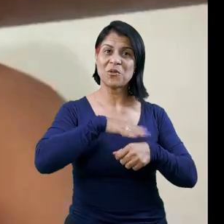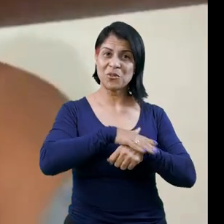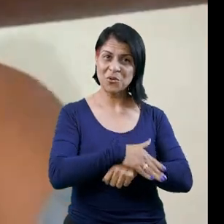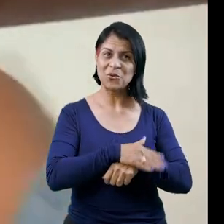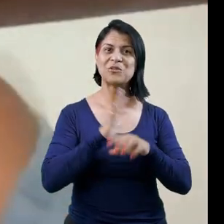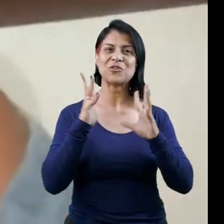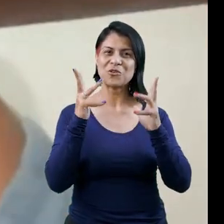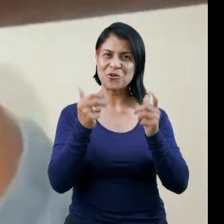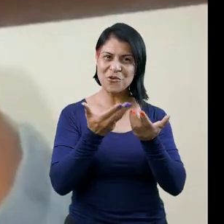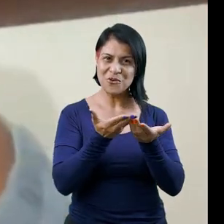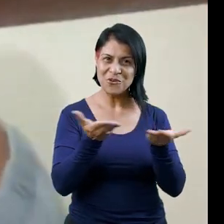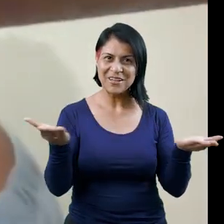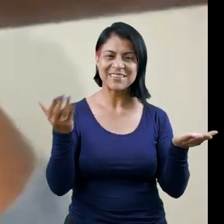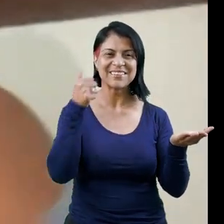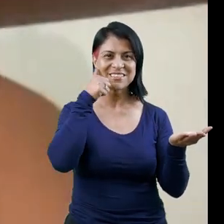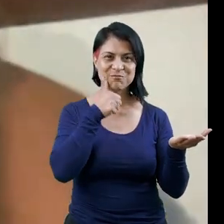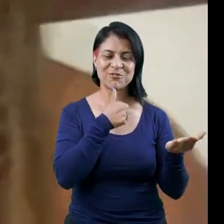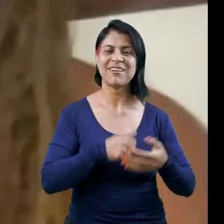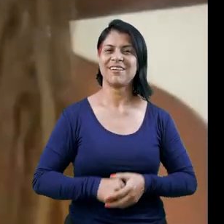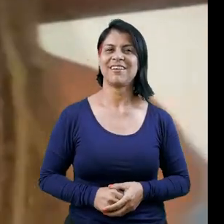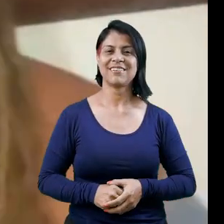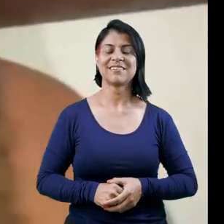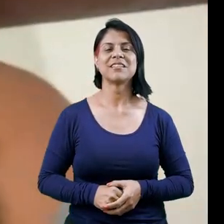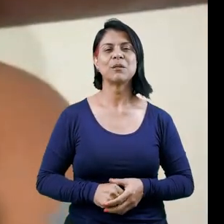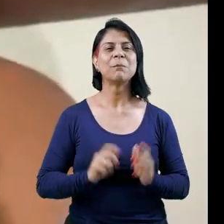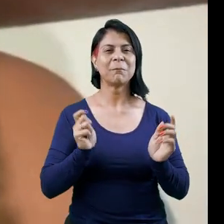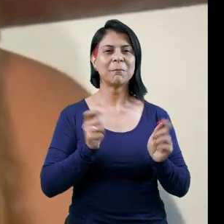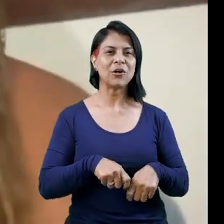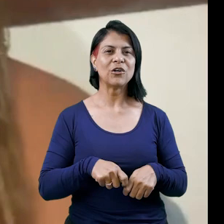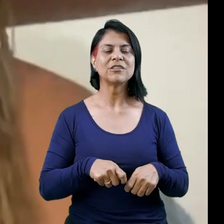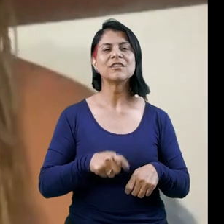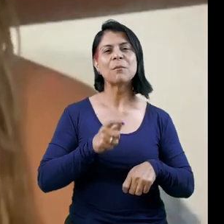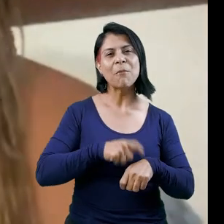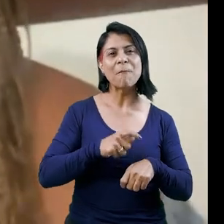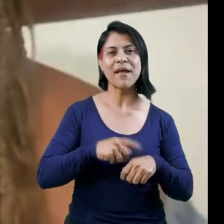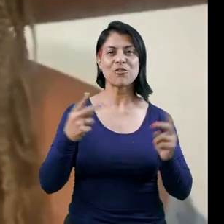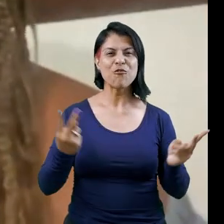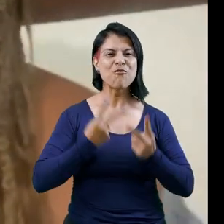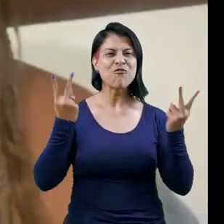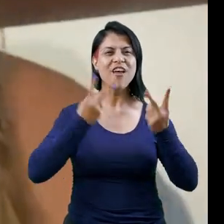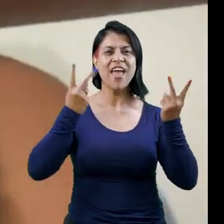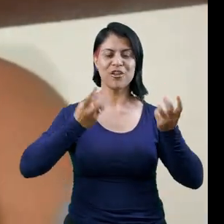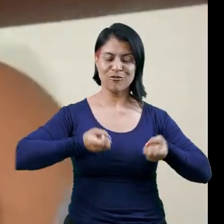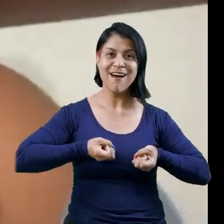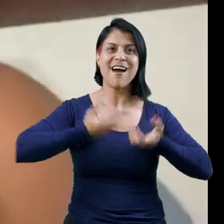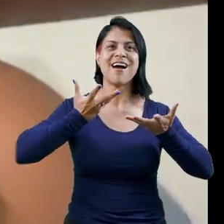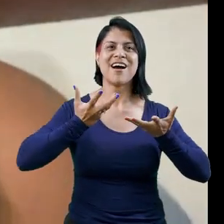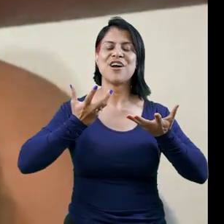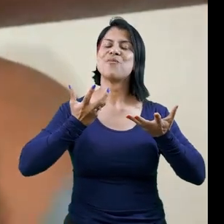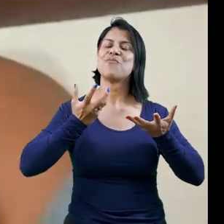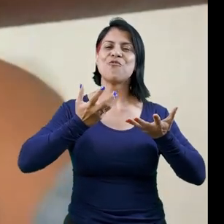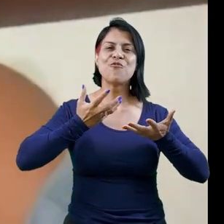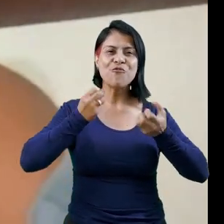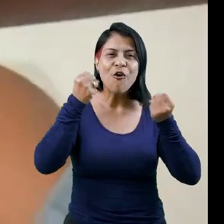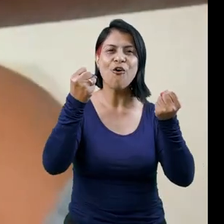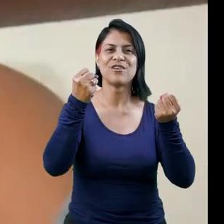boa noite a todas. Que um vento de ânimo, de força, de poder, de